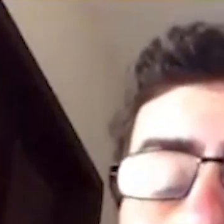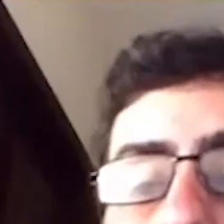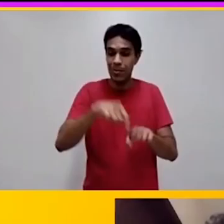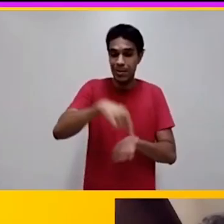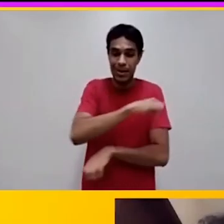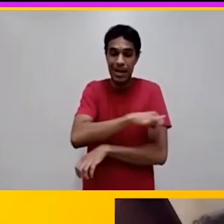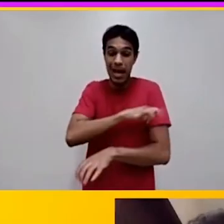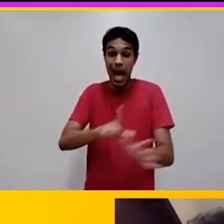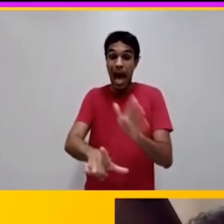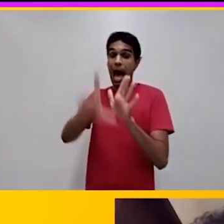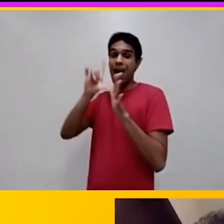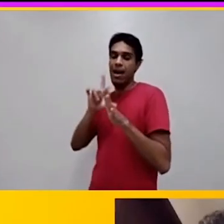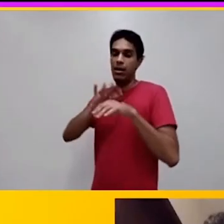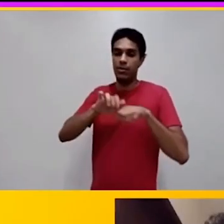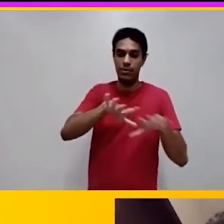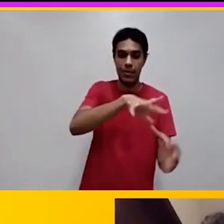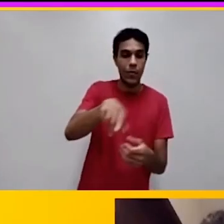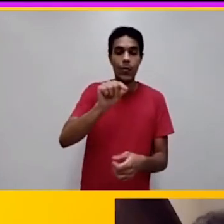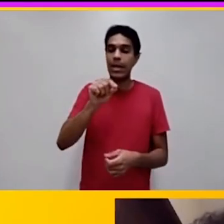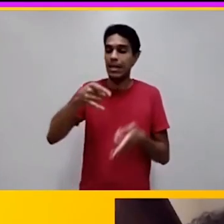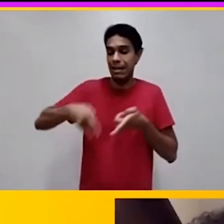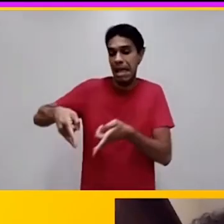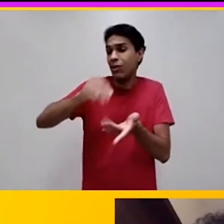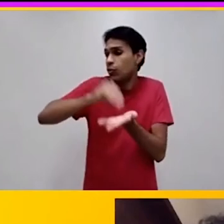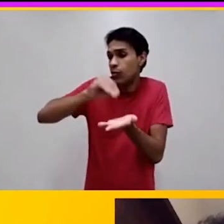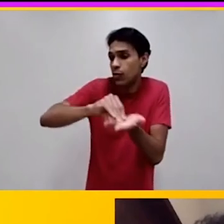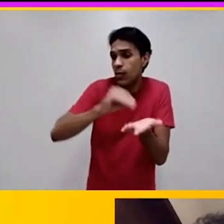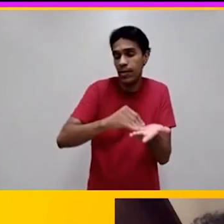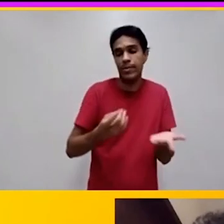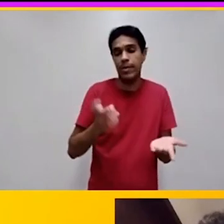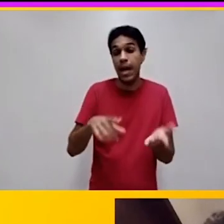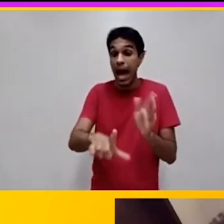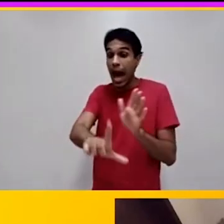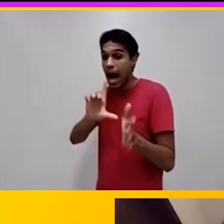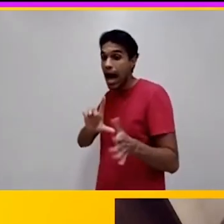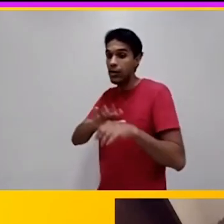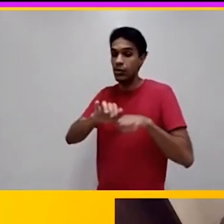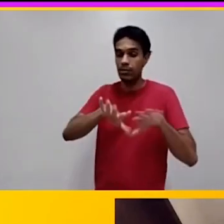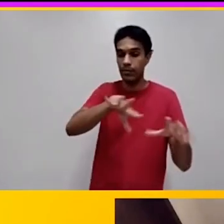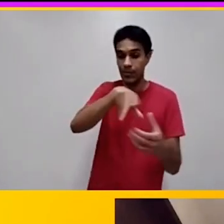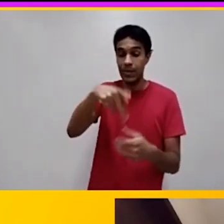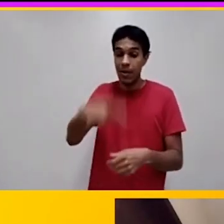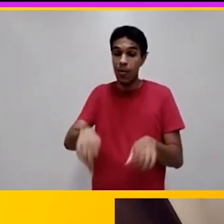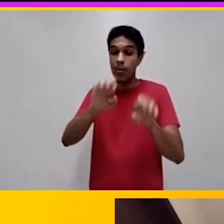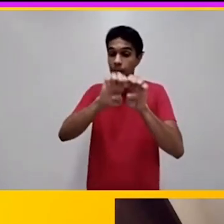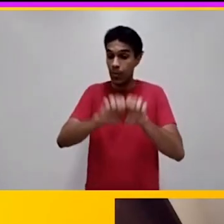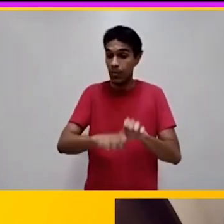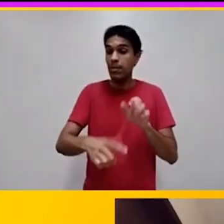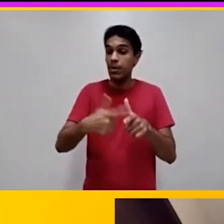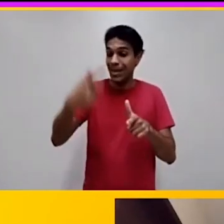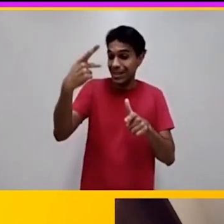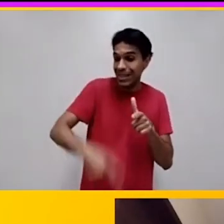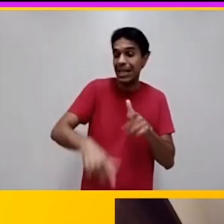da pandemia? Falta de leito. Isso, né? Não é um problema da pandemia, isso é um problema estrutural da saúde pública do Rio de Janeiro antes da pandemia, e que é agravado